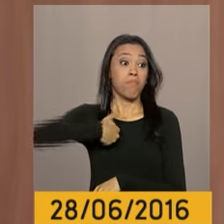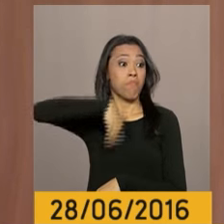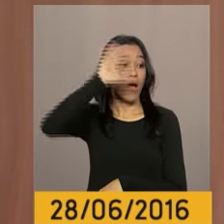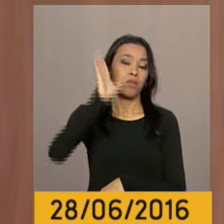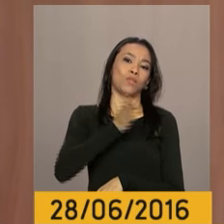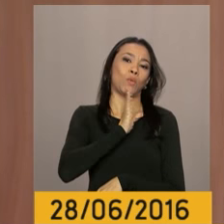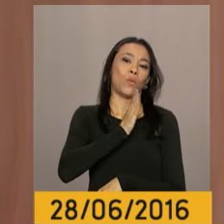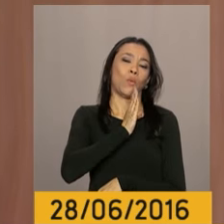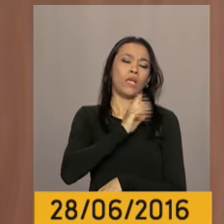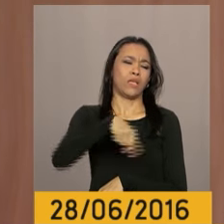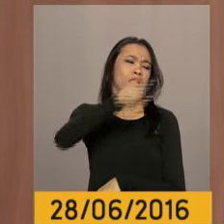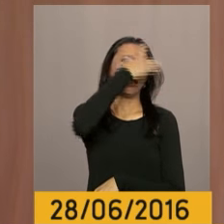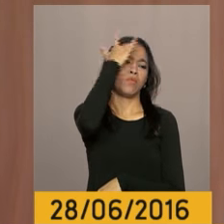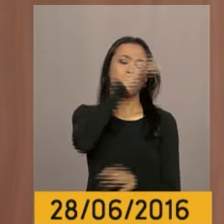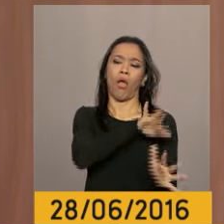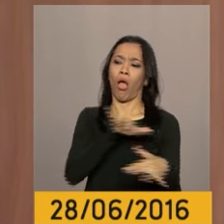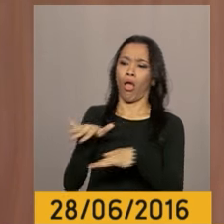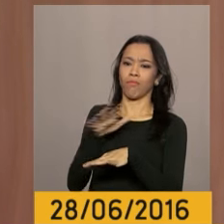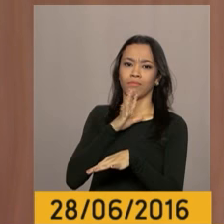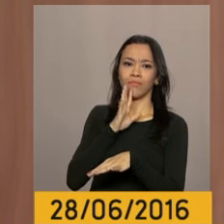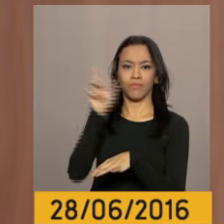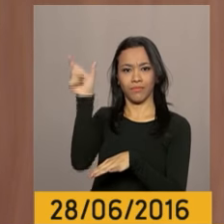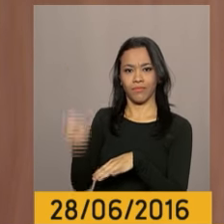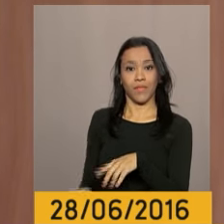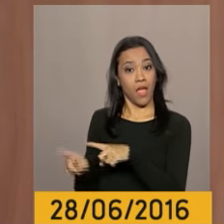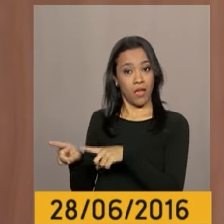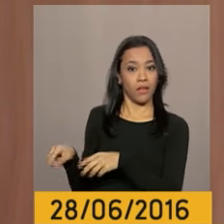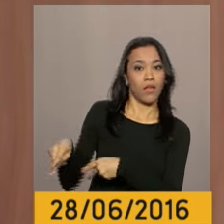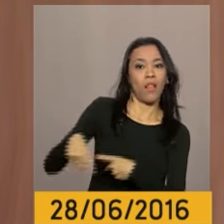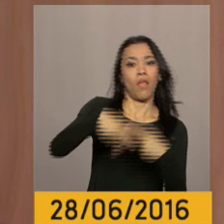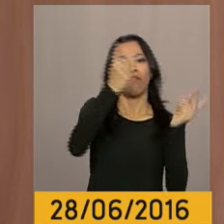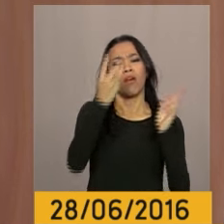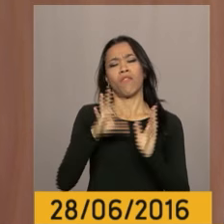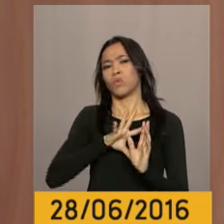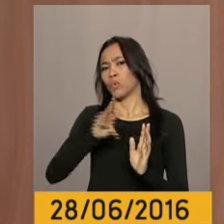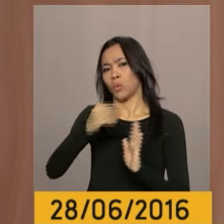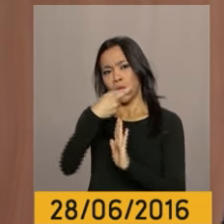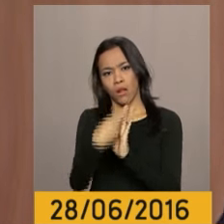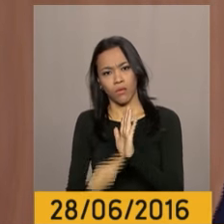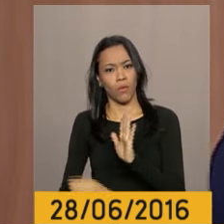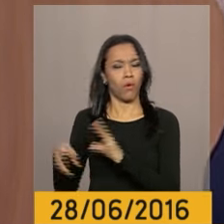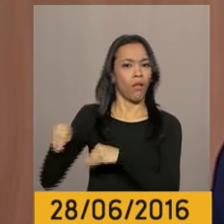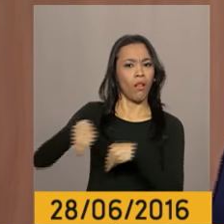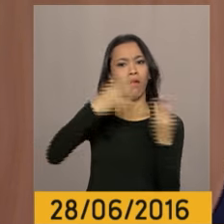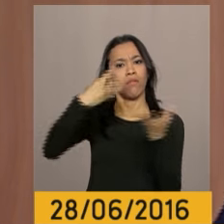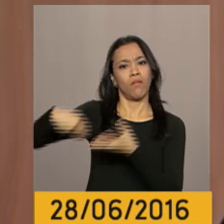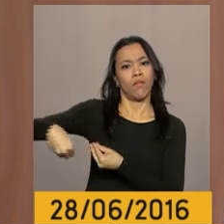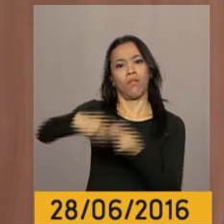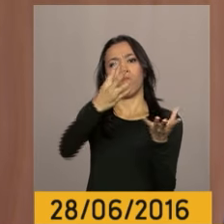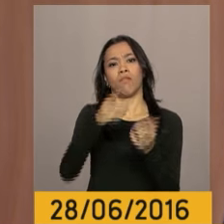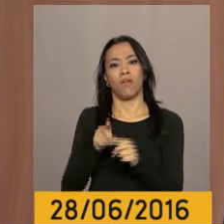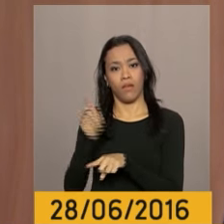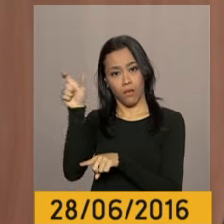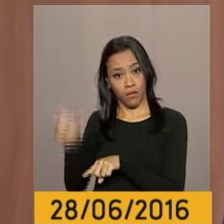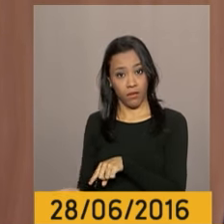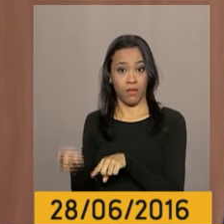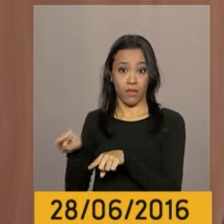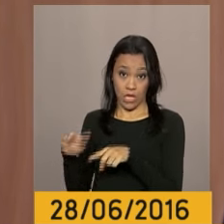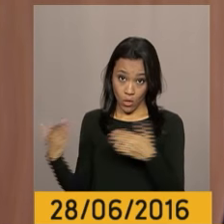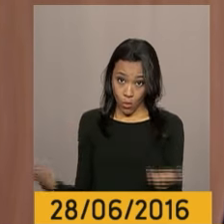Banco Central, porque ele descia todos os relatórios, todas as notas. Hoje, o Túlio é que